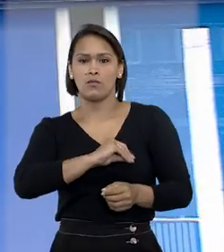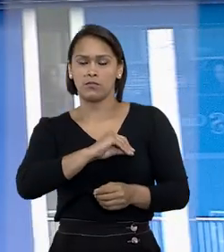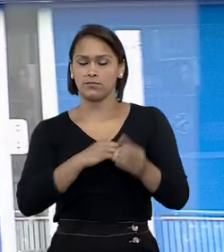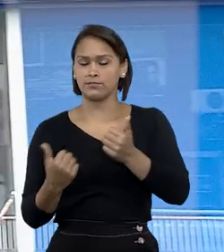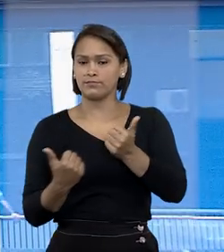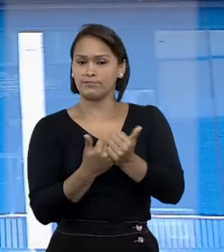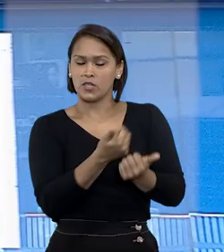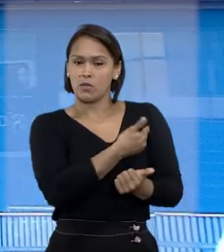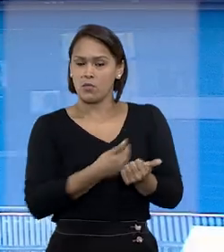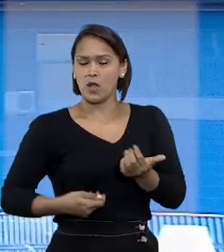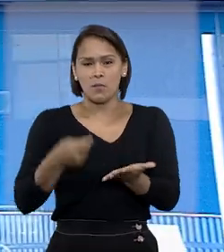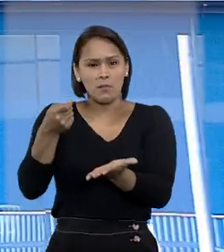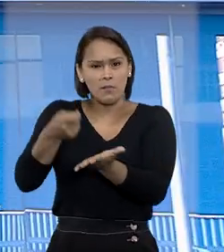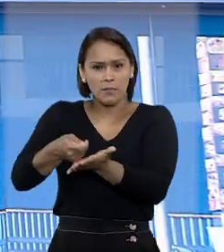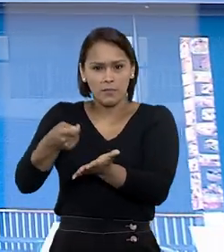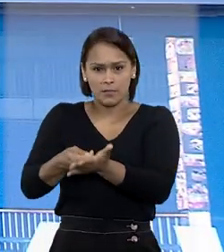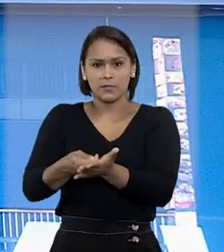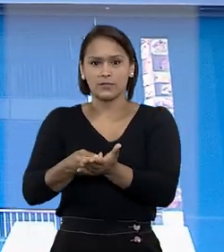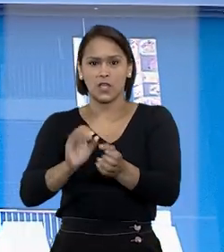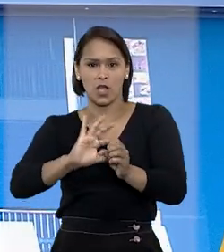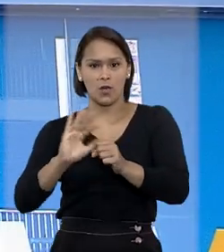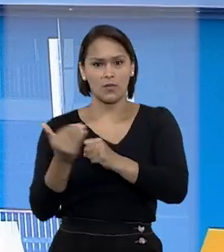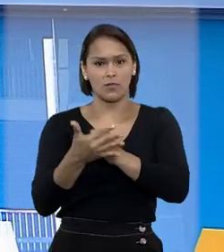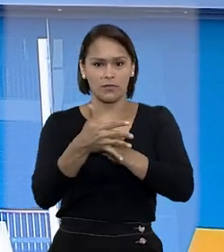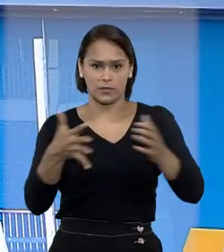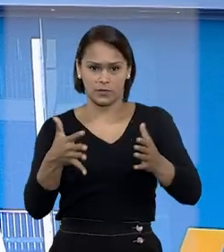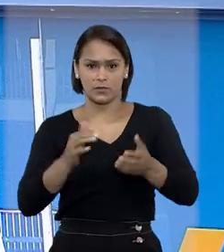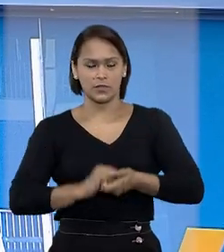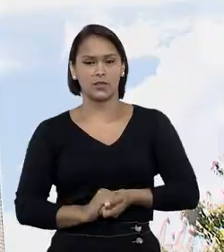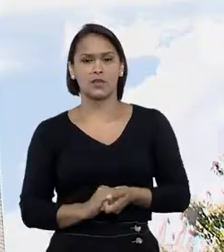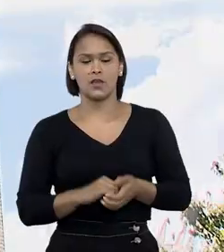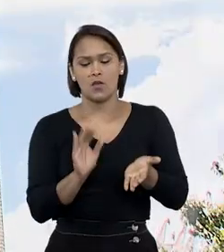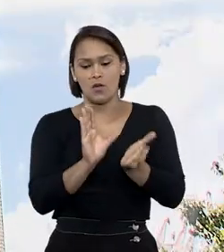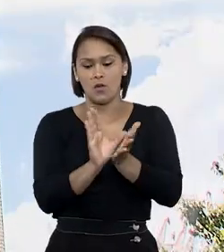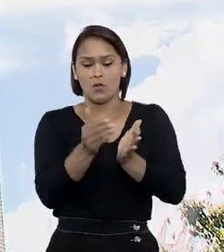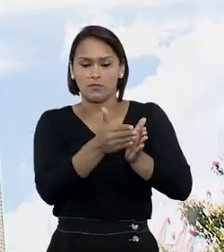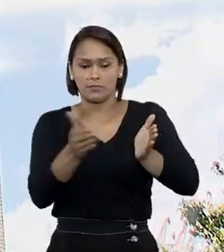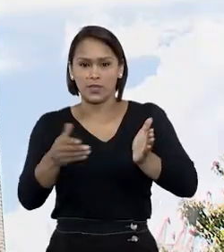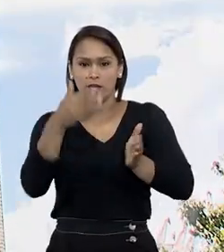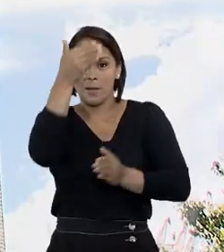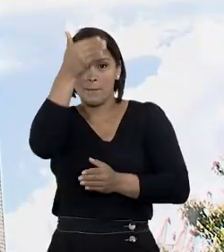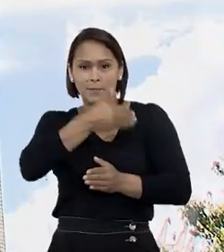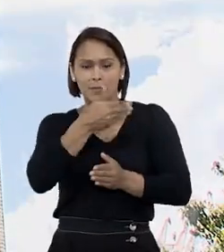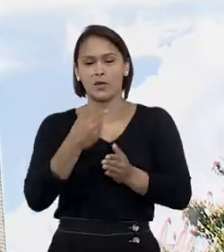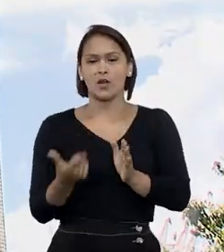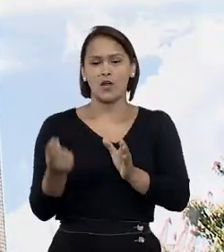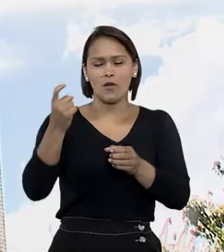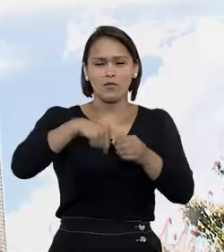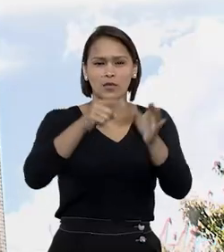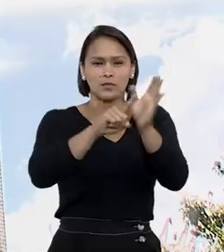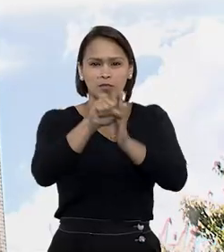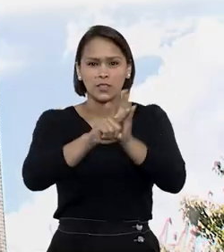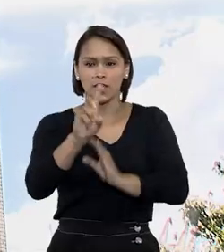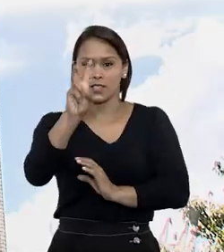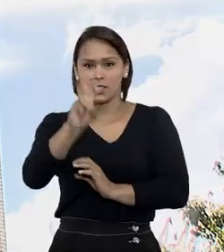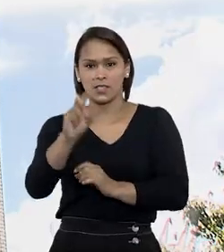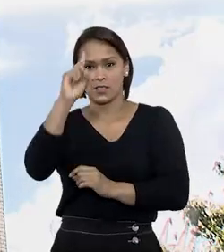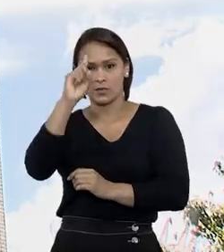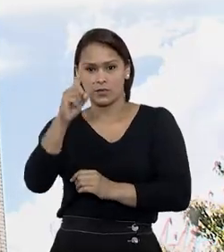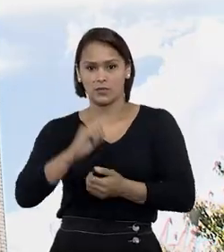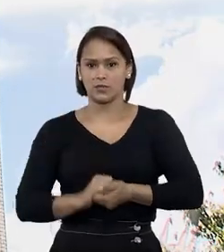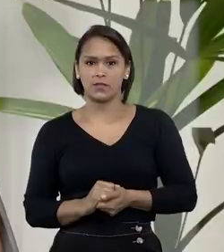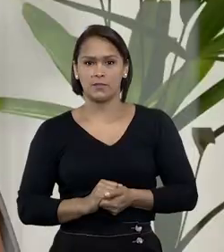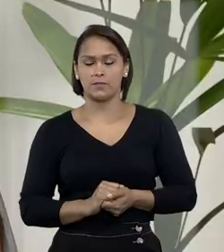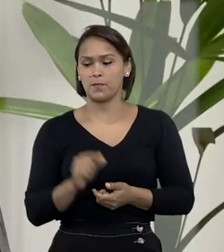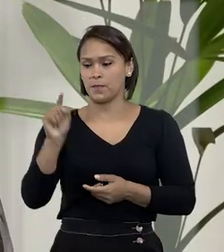o auxílio emergencial pago durante a pandemia da covid-19 o prazo para apresentar a prova da retificação é de